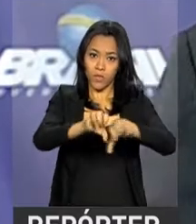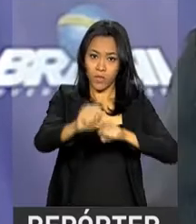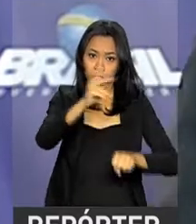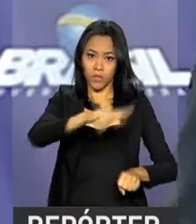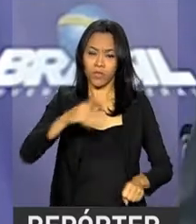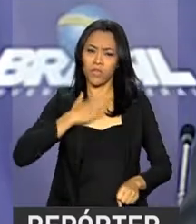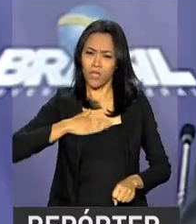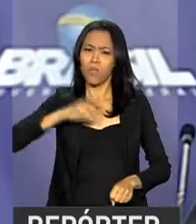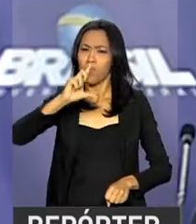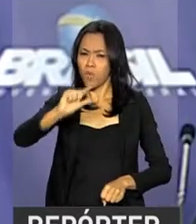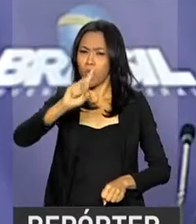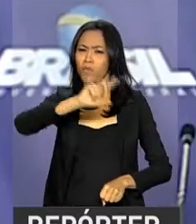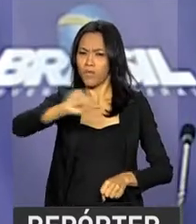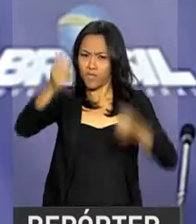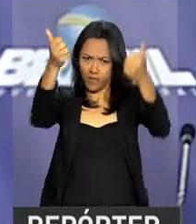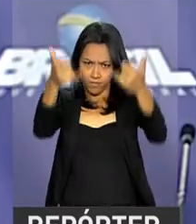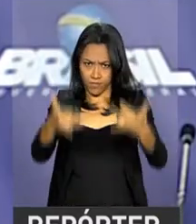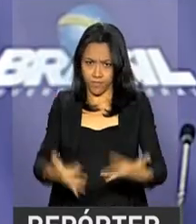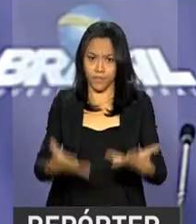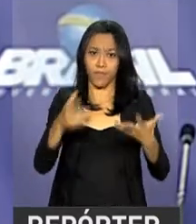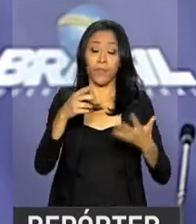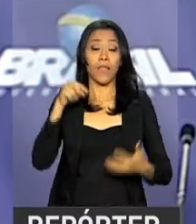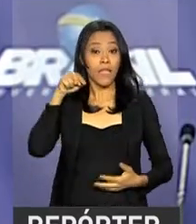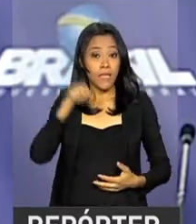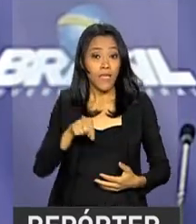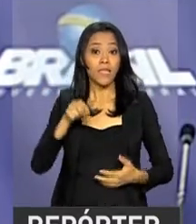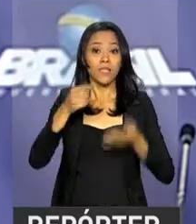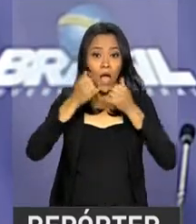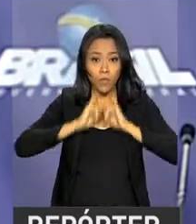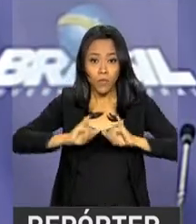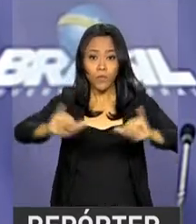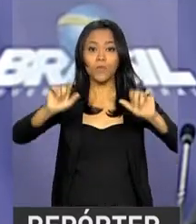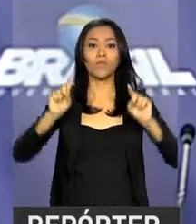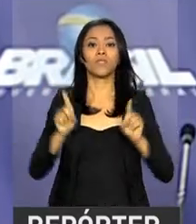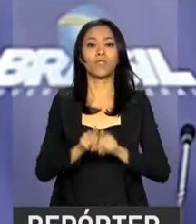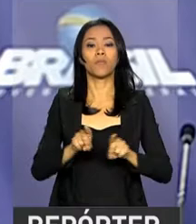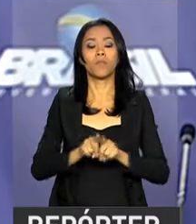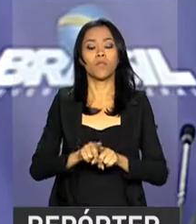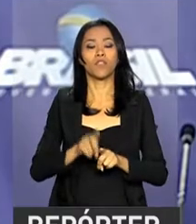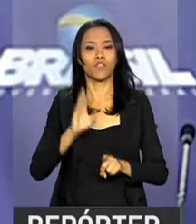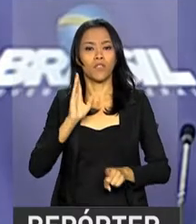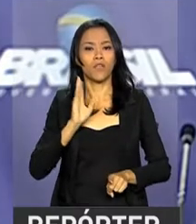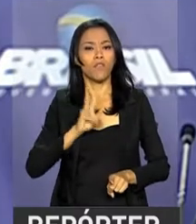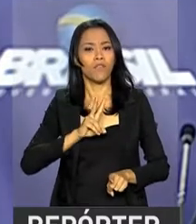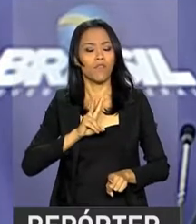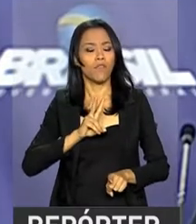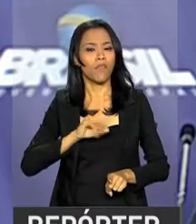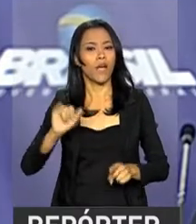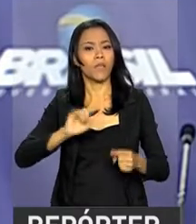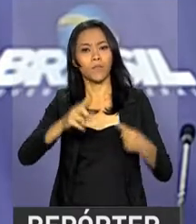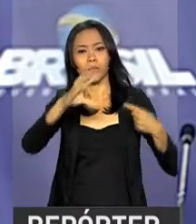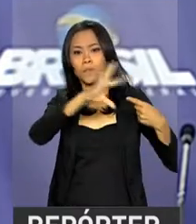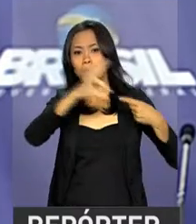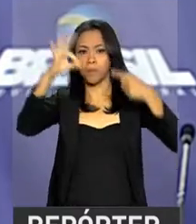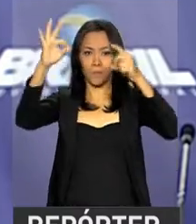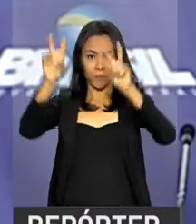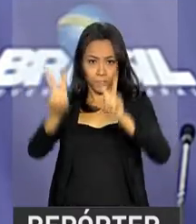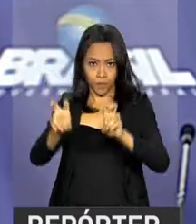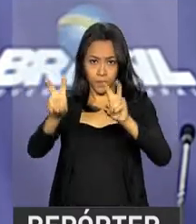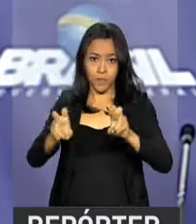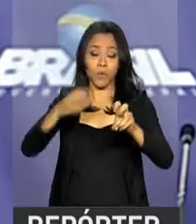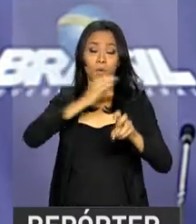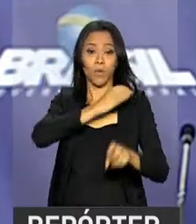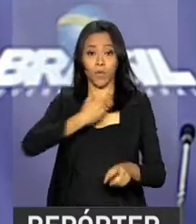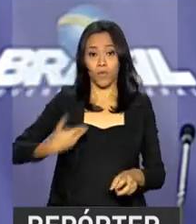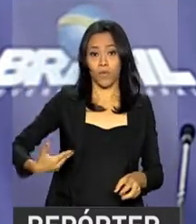durante essa entrevista coletiva. Nesse pronunciamento também, o ministro ele anunciou aí, destacou que o governo federal está investindo